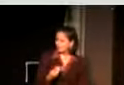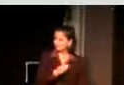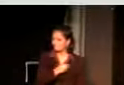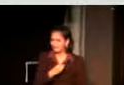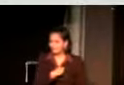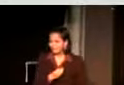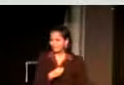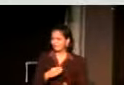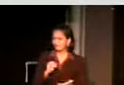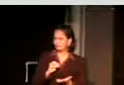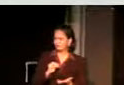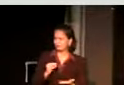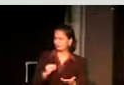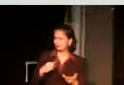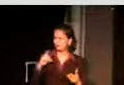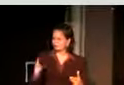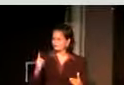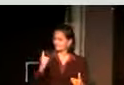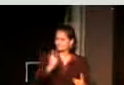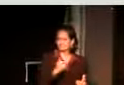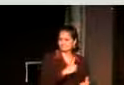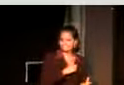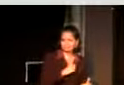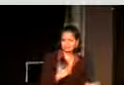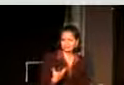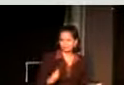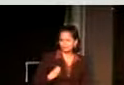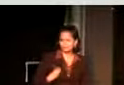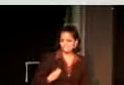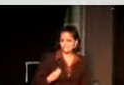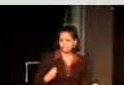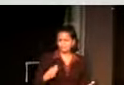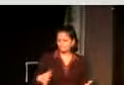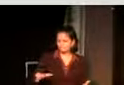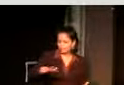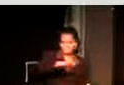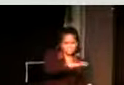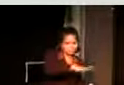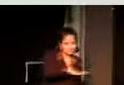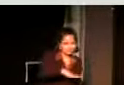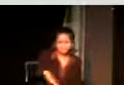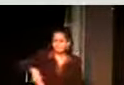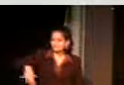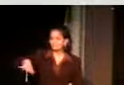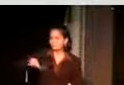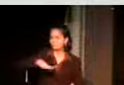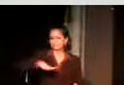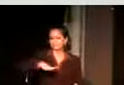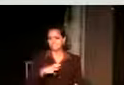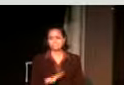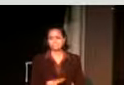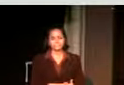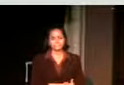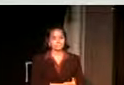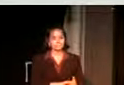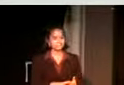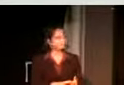imperfeito em que cada um de nós vivemos nos ambientes da nossa existência e